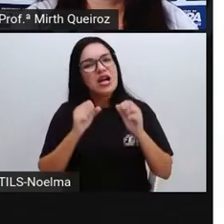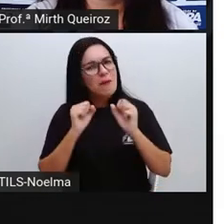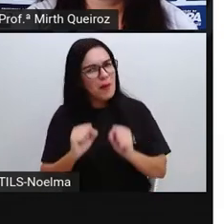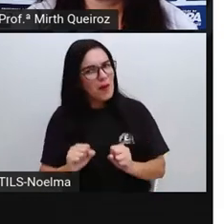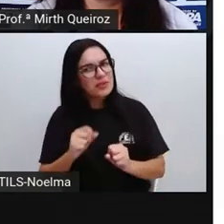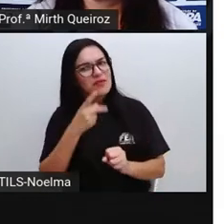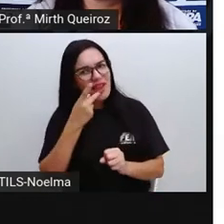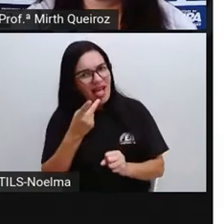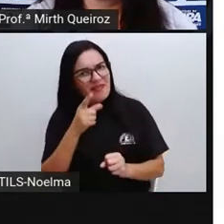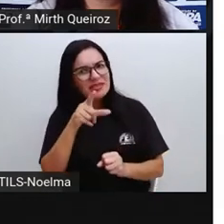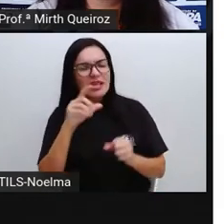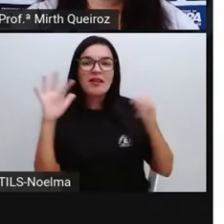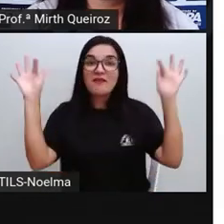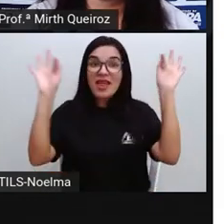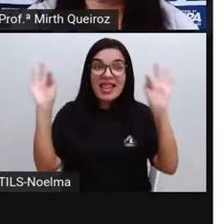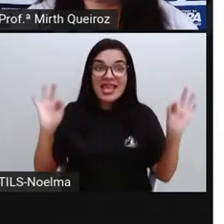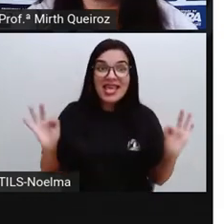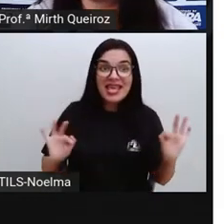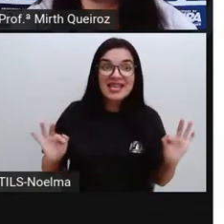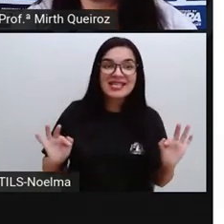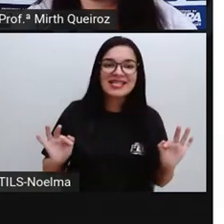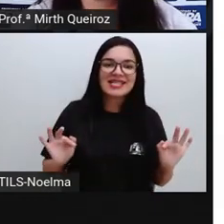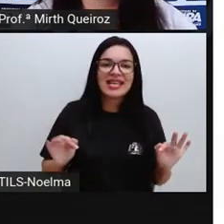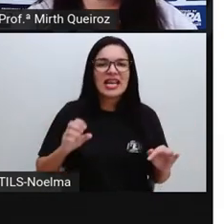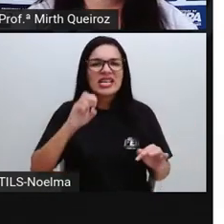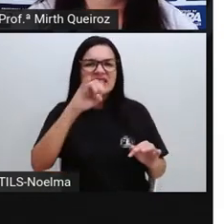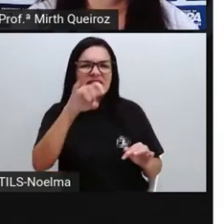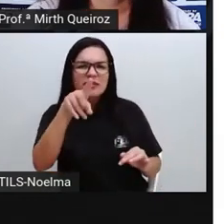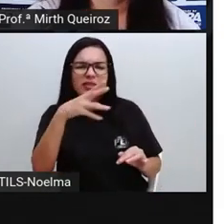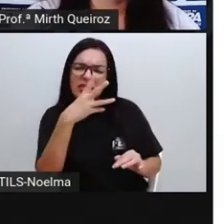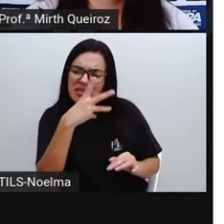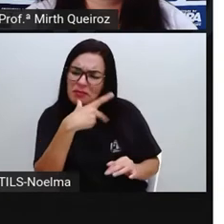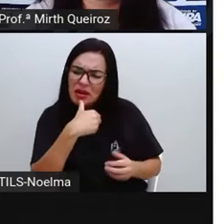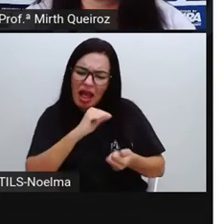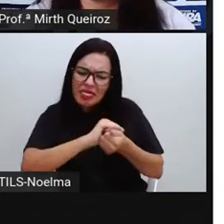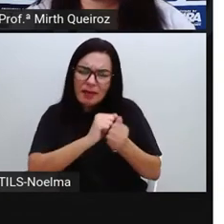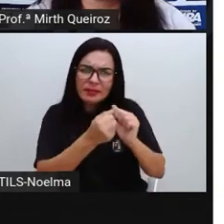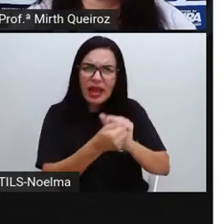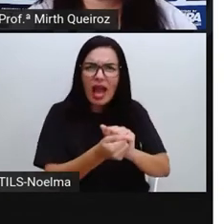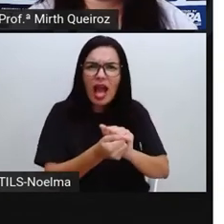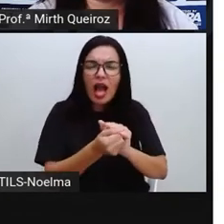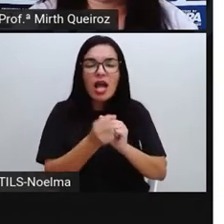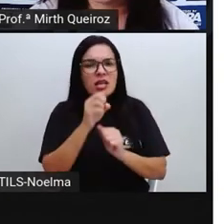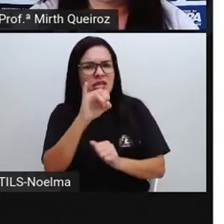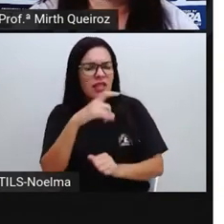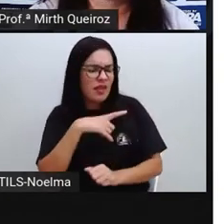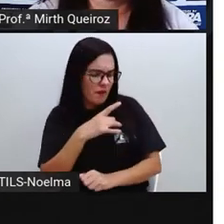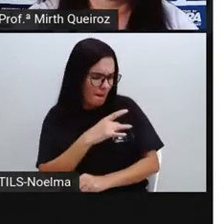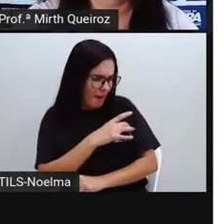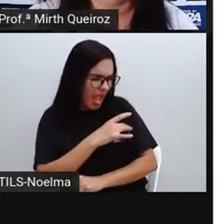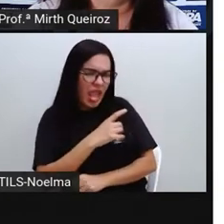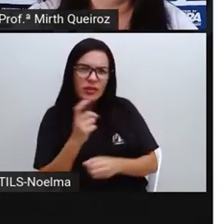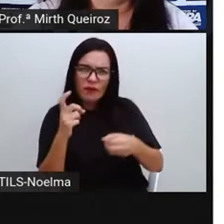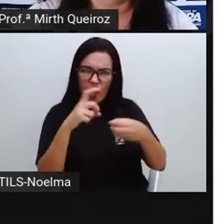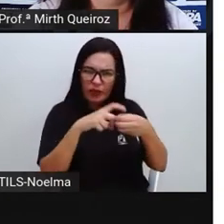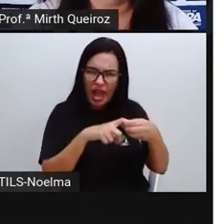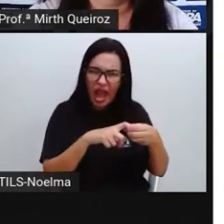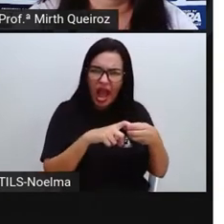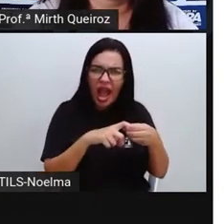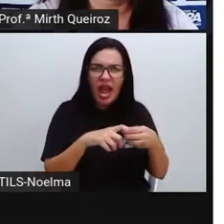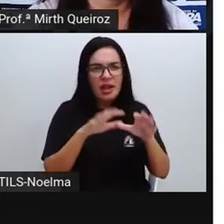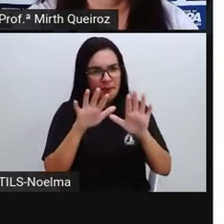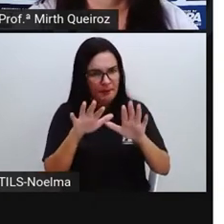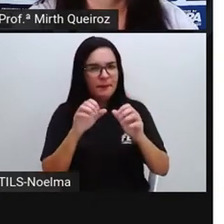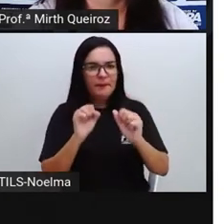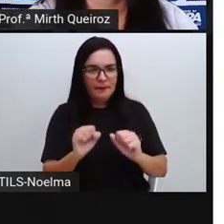trouxe muita felicidade para vocês, se vocês demoraram de se adaptar, se vocês tiveram medo desse retorno presencial, vocês podem estar